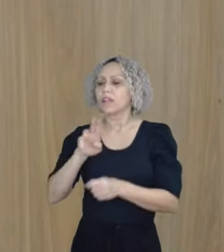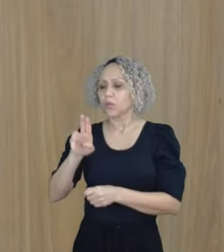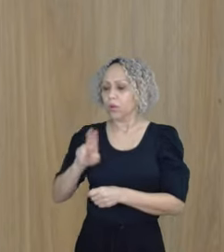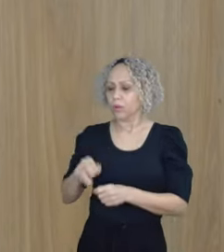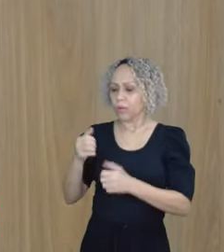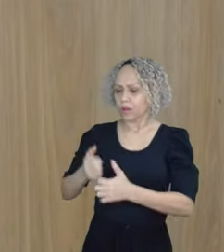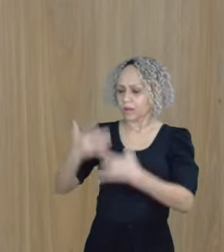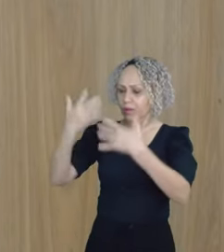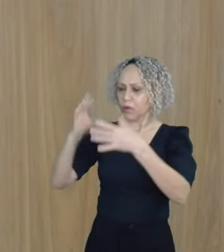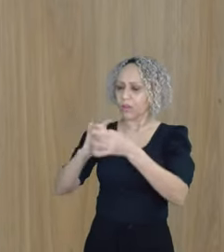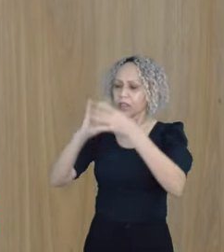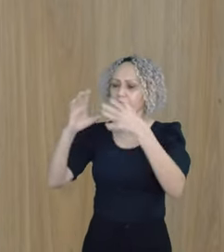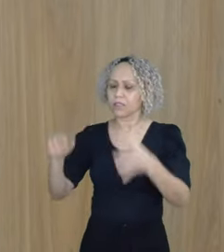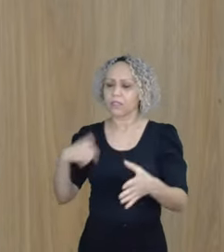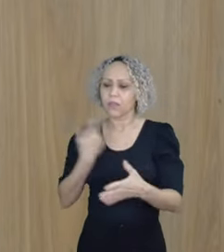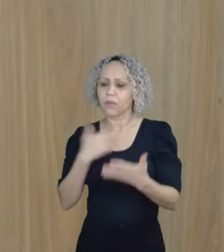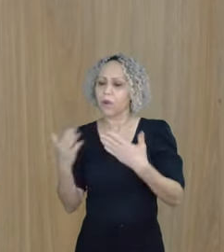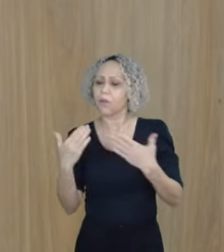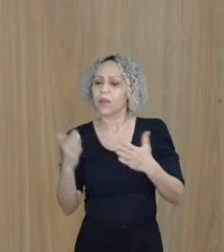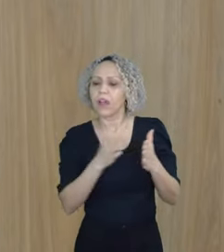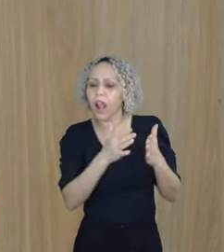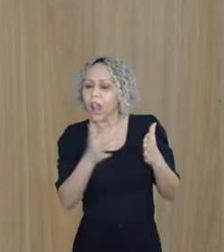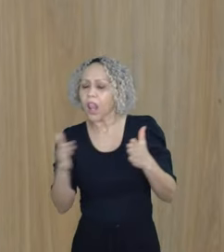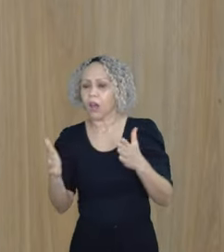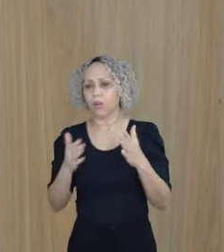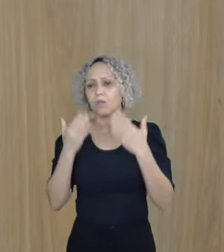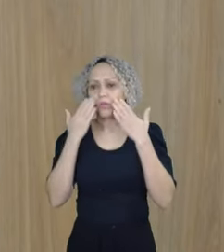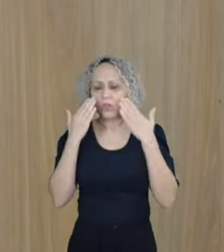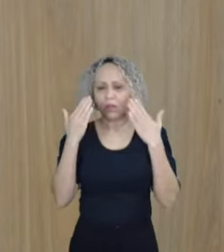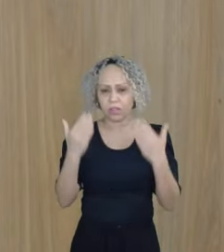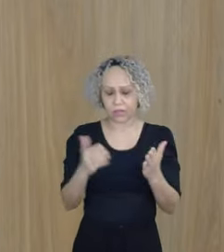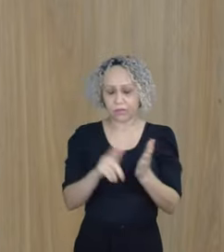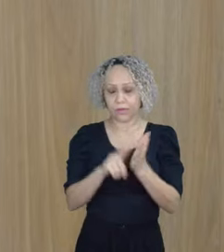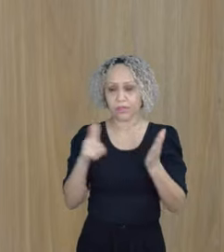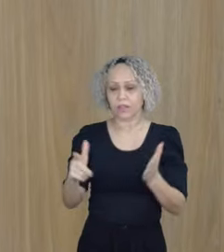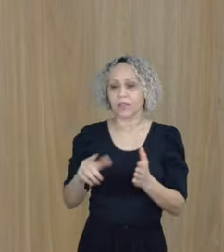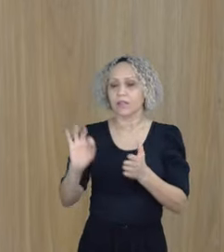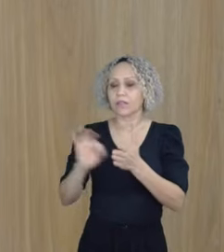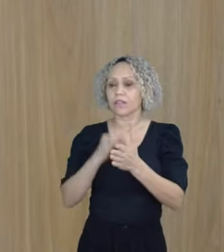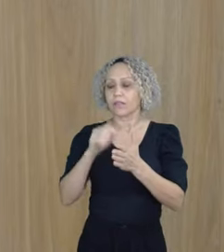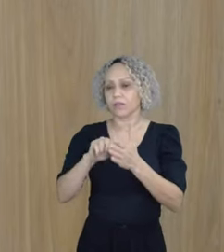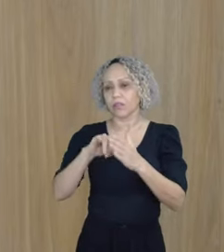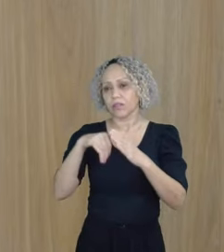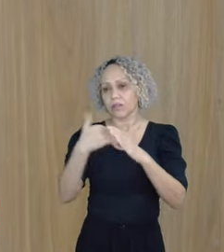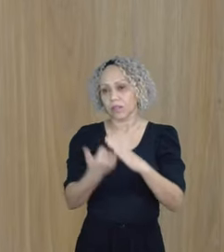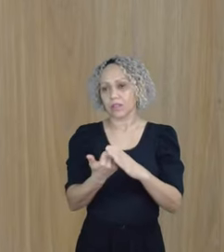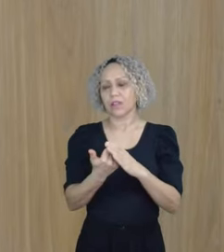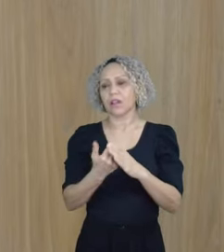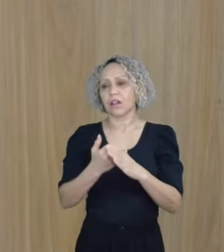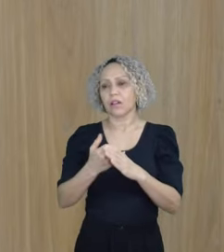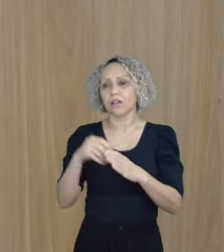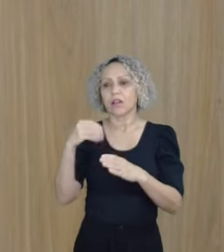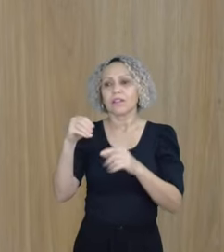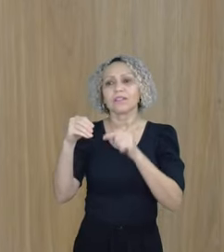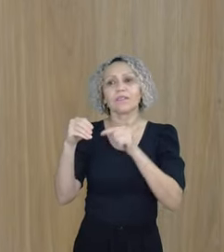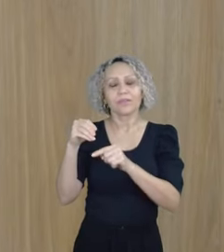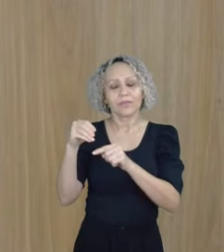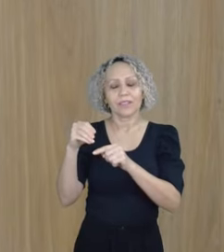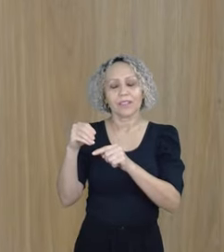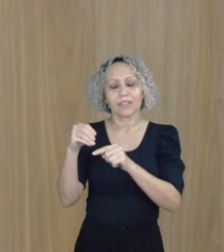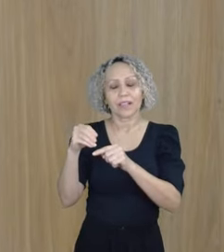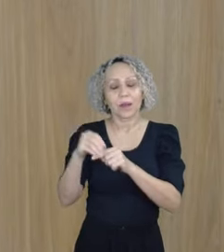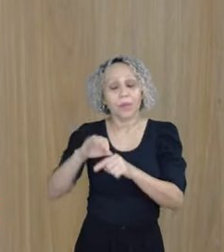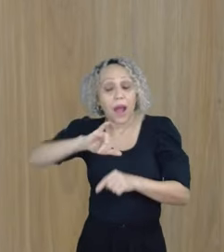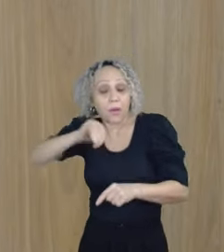gente vai conversando aqui ao longo do jornal. Se inscreva no nosso canal, ative o sininho de notificações para não perder nenhuma das